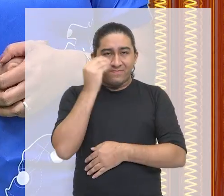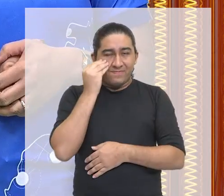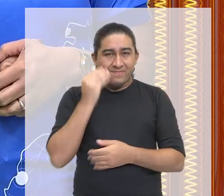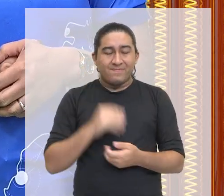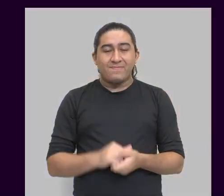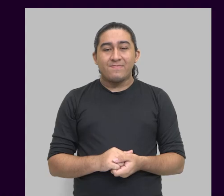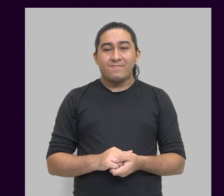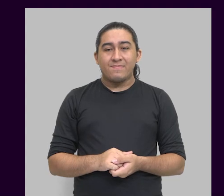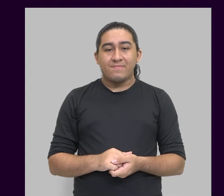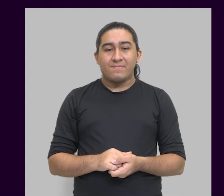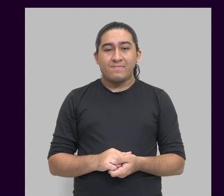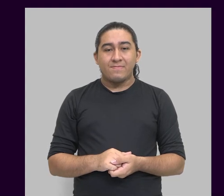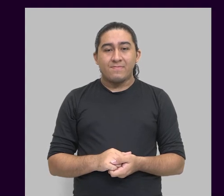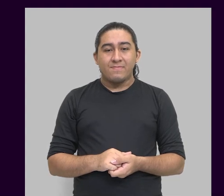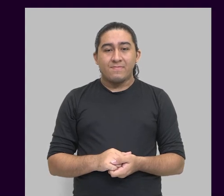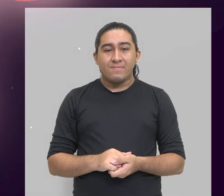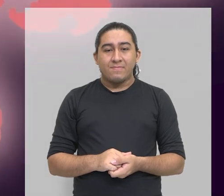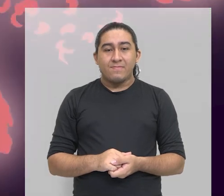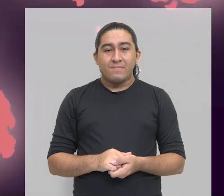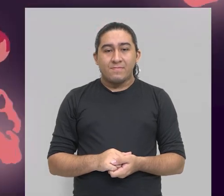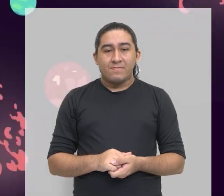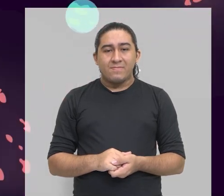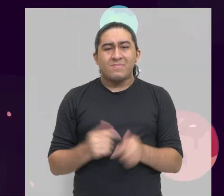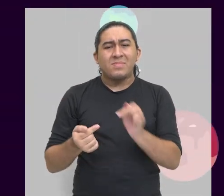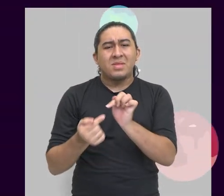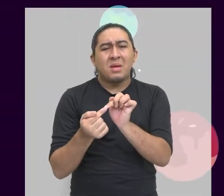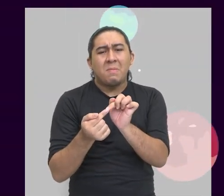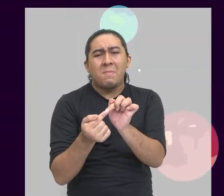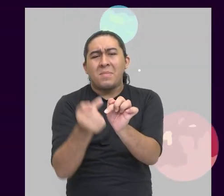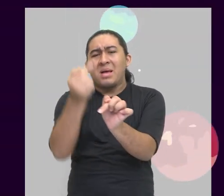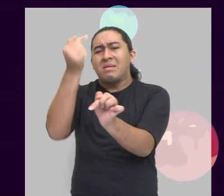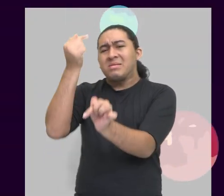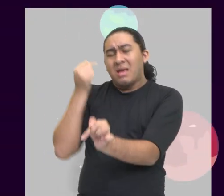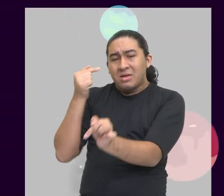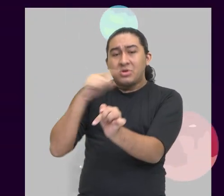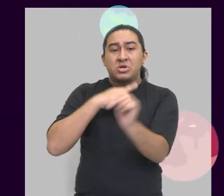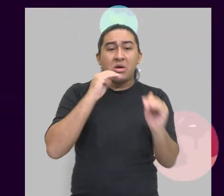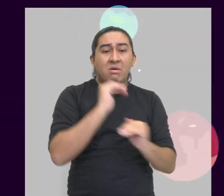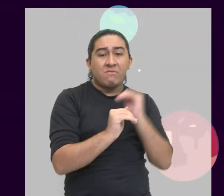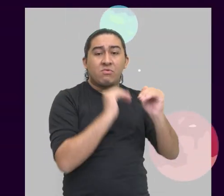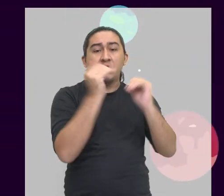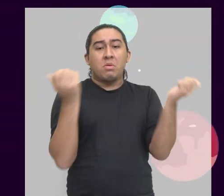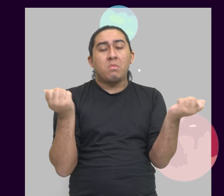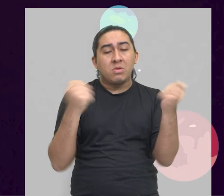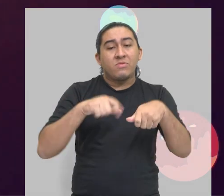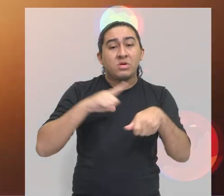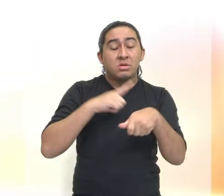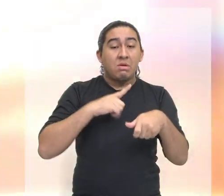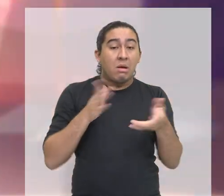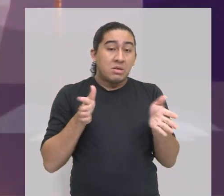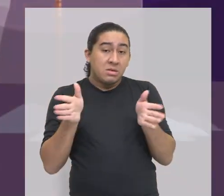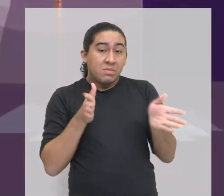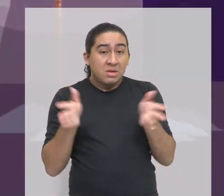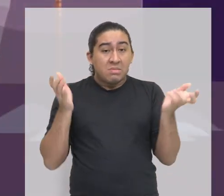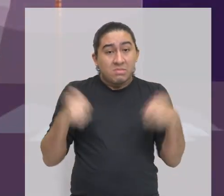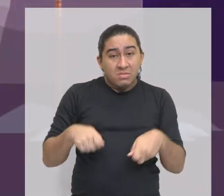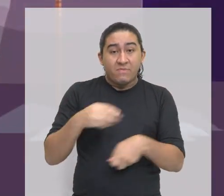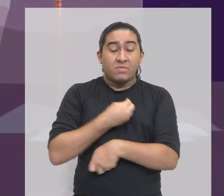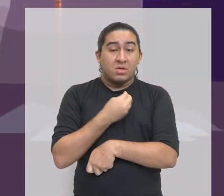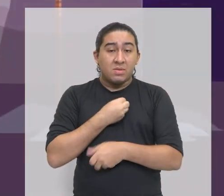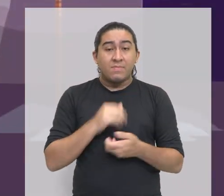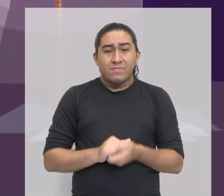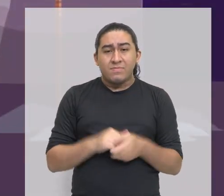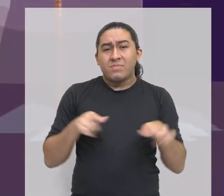lá. Desde os primórdios da humanidade, a comunicação sempre foi uma necessidade vital. Nossos